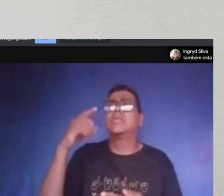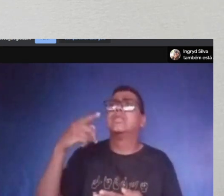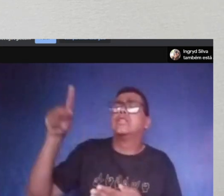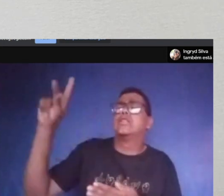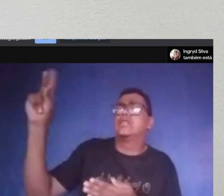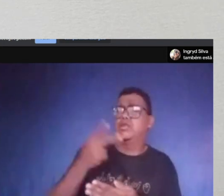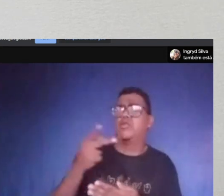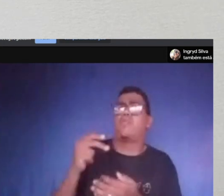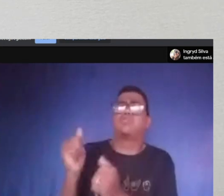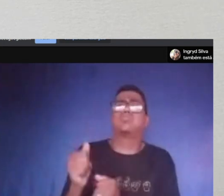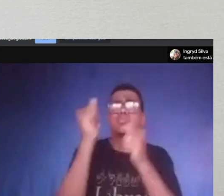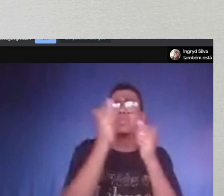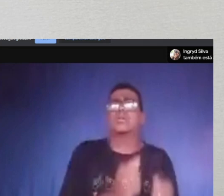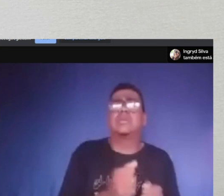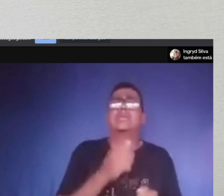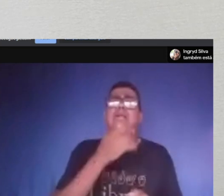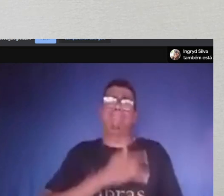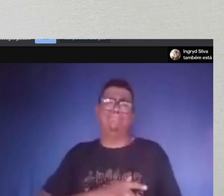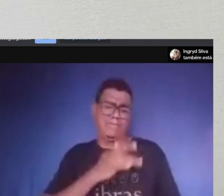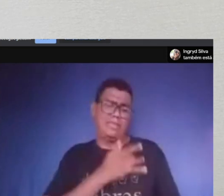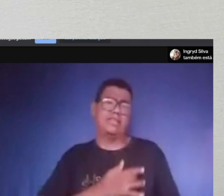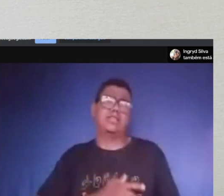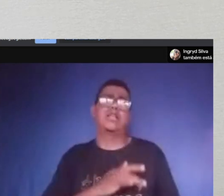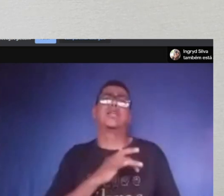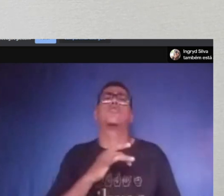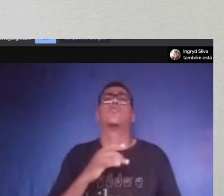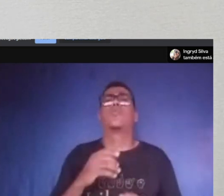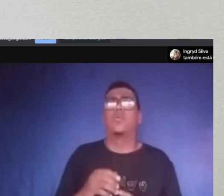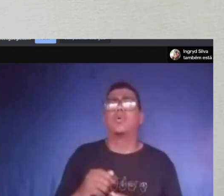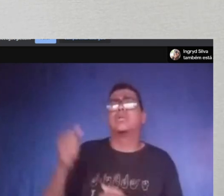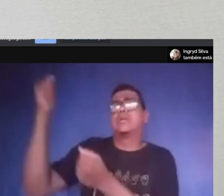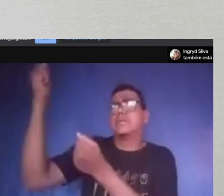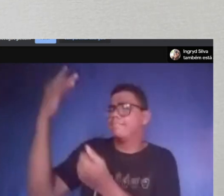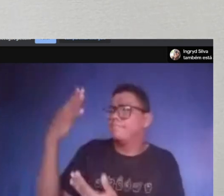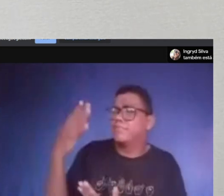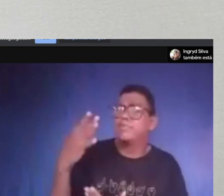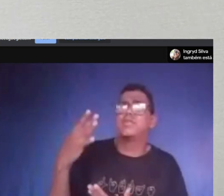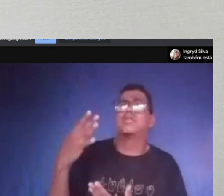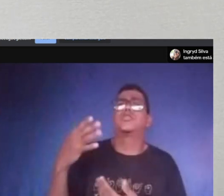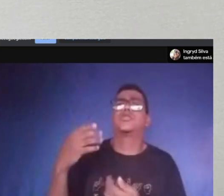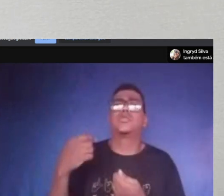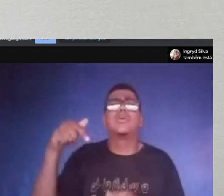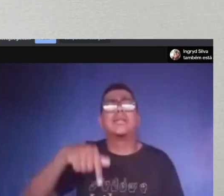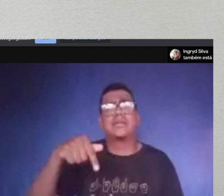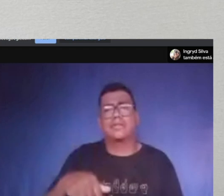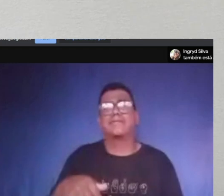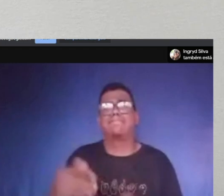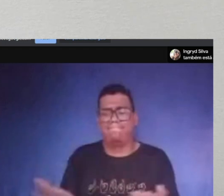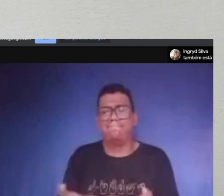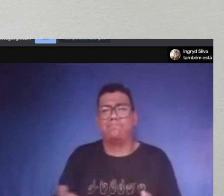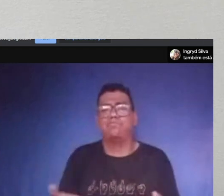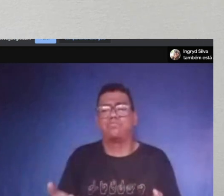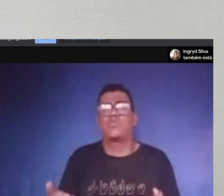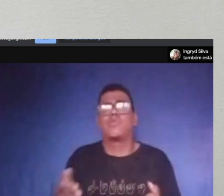pela Tua Palavra de tanto tempo atrás, mas que se faz tão viva e presente nos dias de hoje. Pedimos, Senhor, que